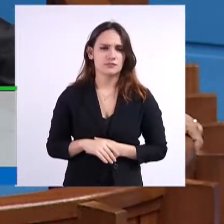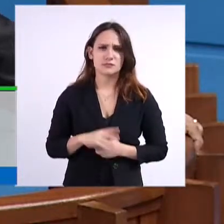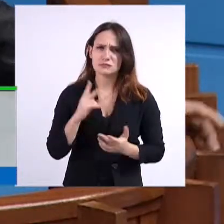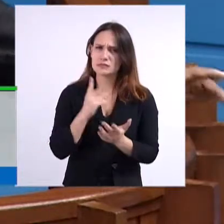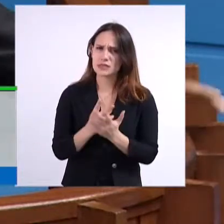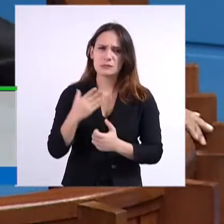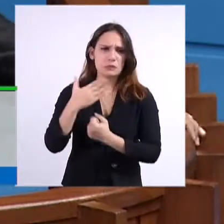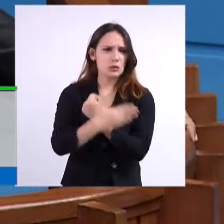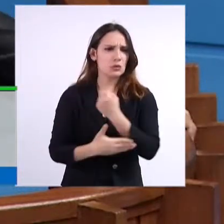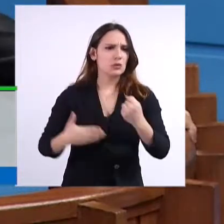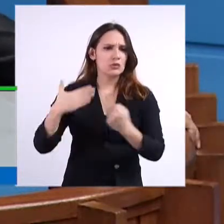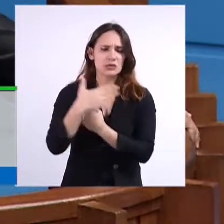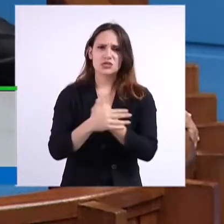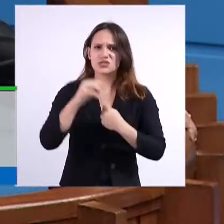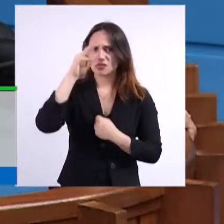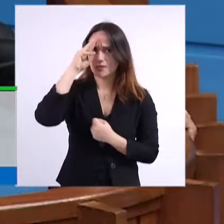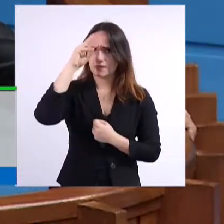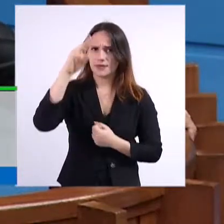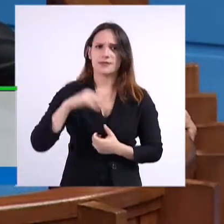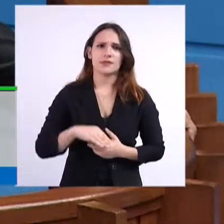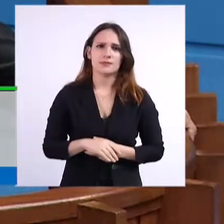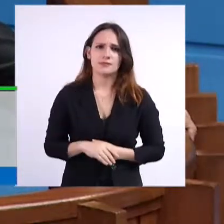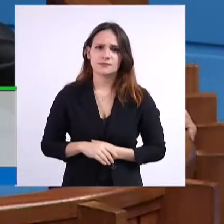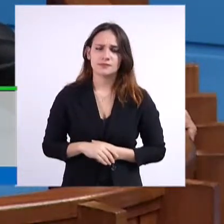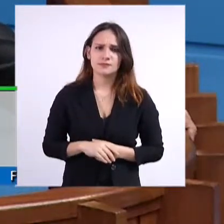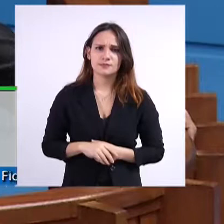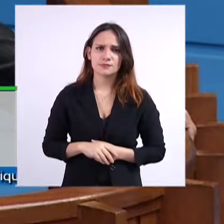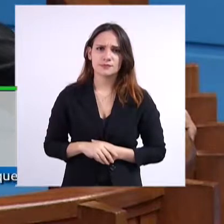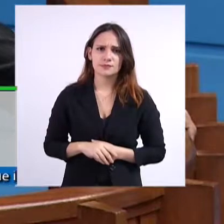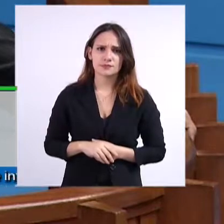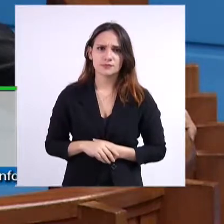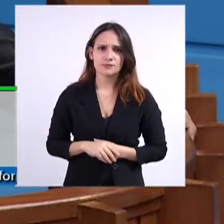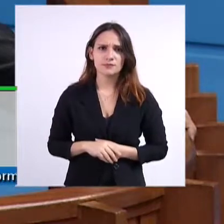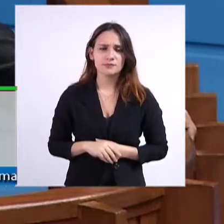defendia de unhas e dentes os militares.